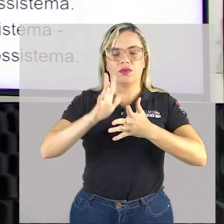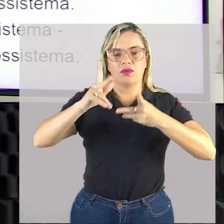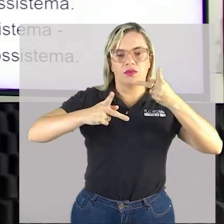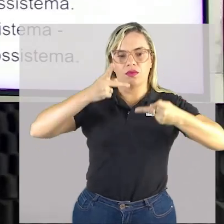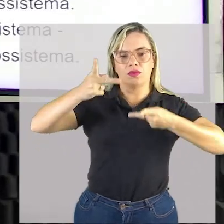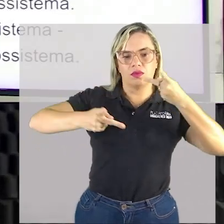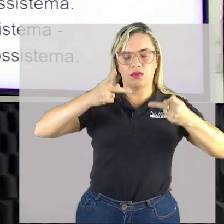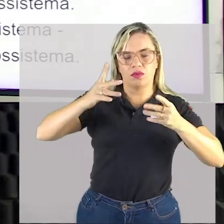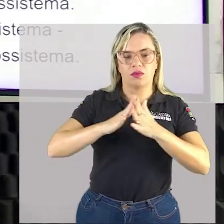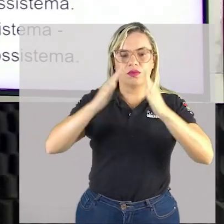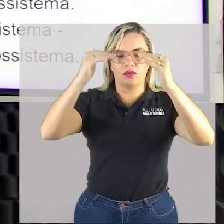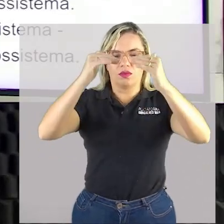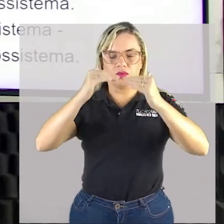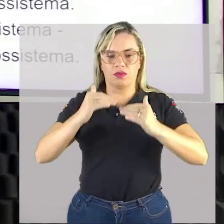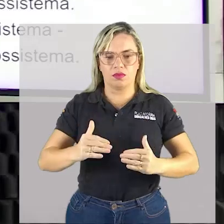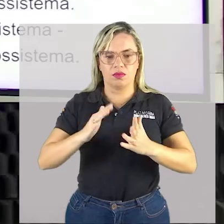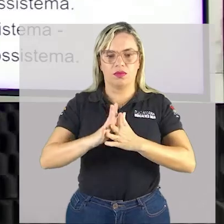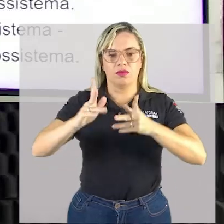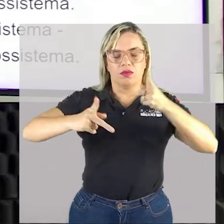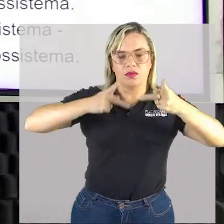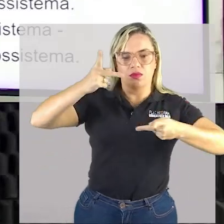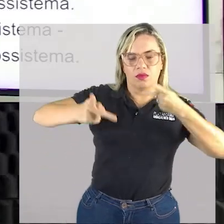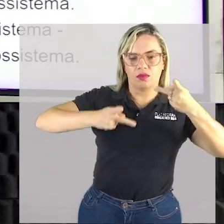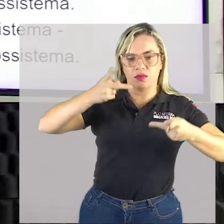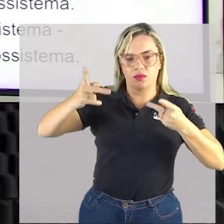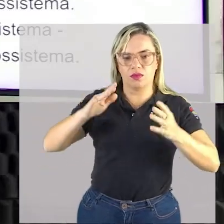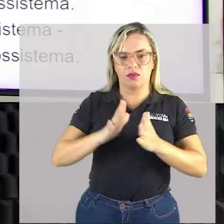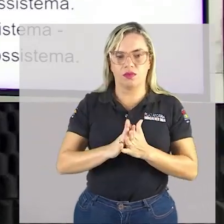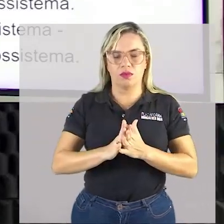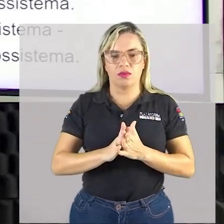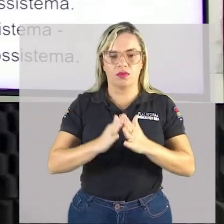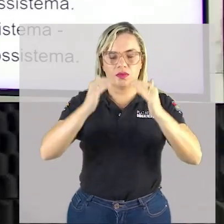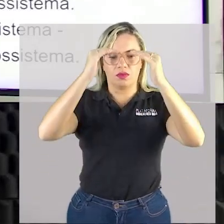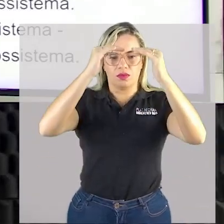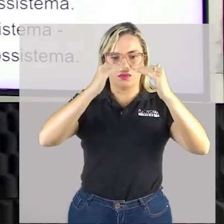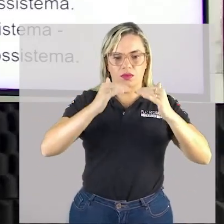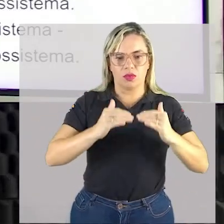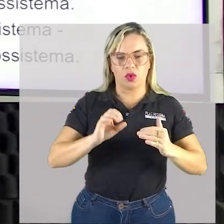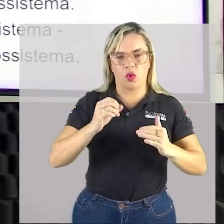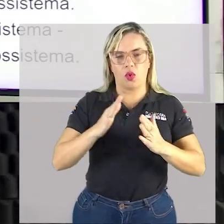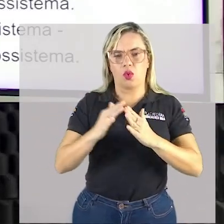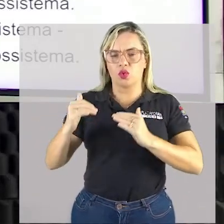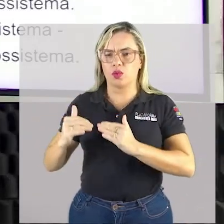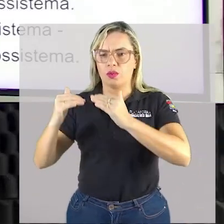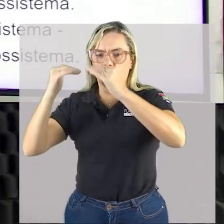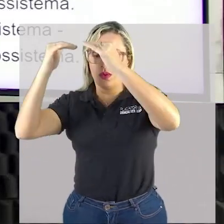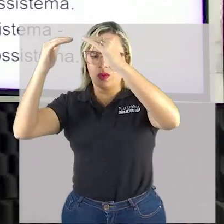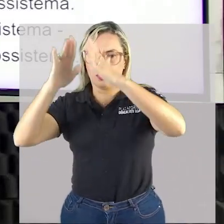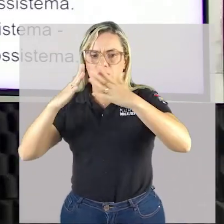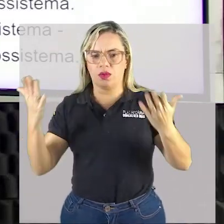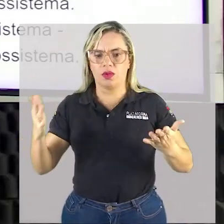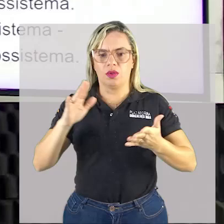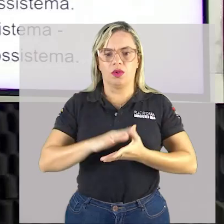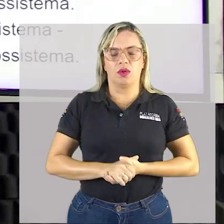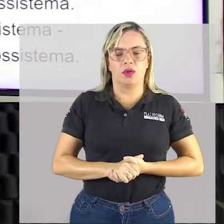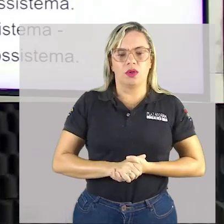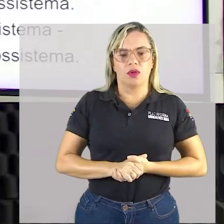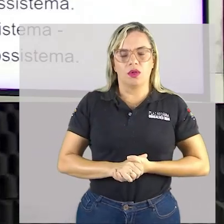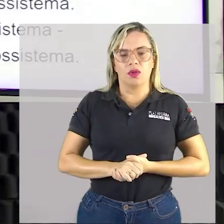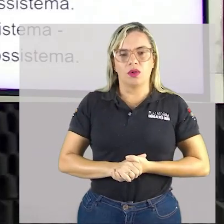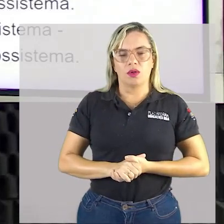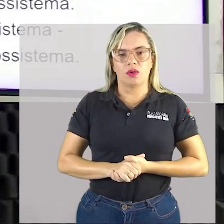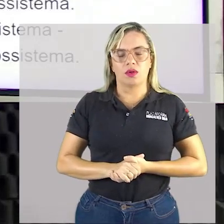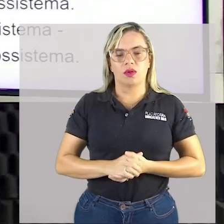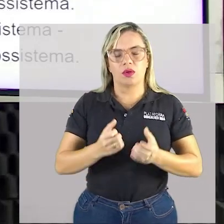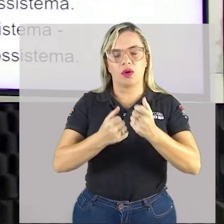falando de hierarquia, a gente está falando de um negócio maior para o menor ou de um menor para o maior, certo? Então,